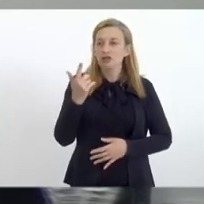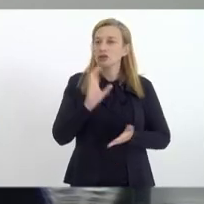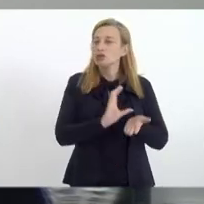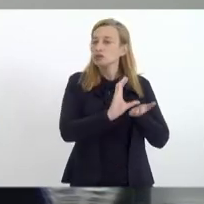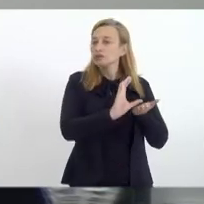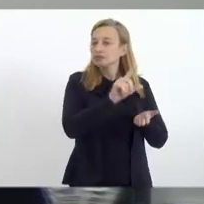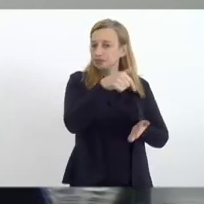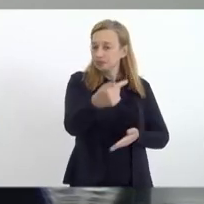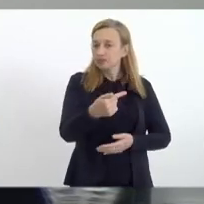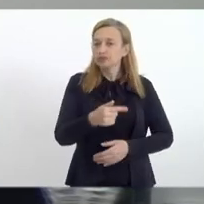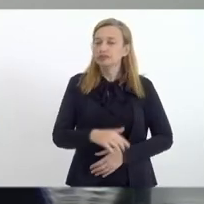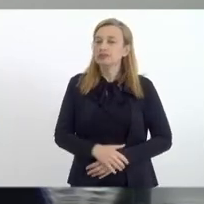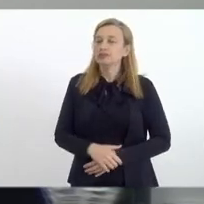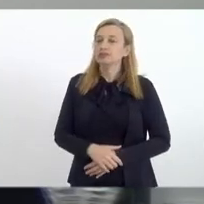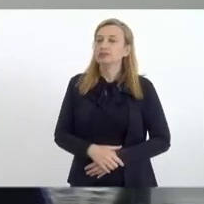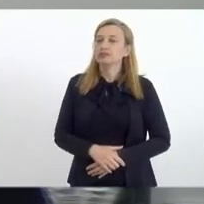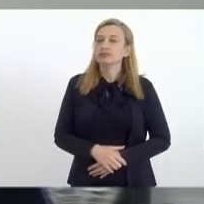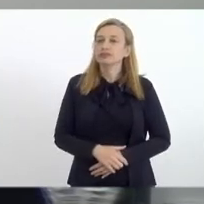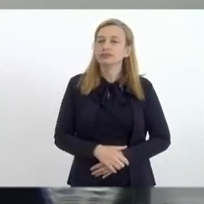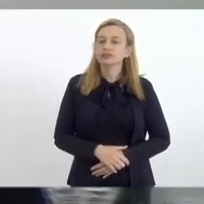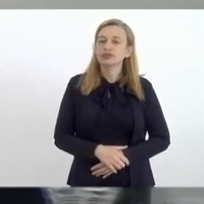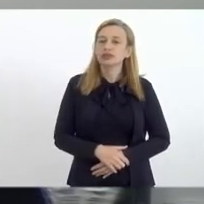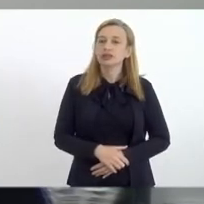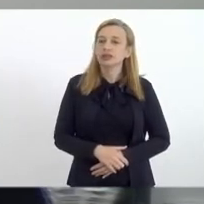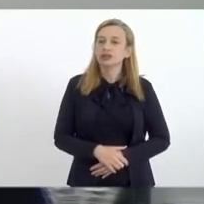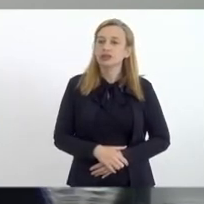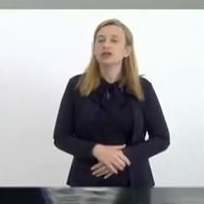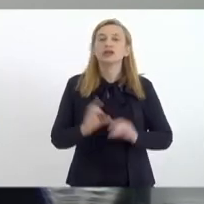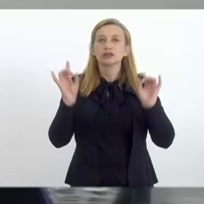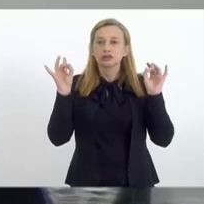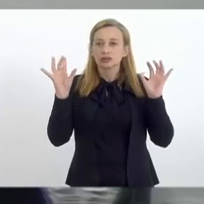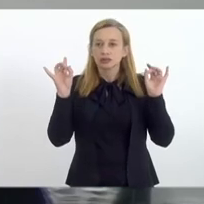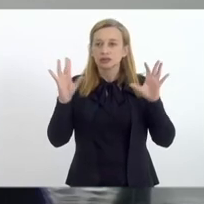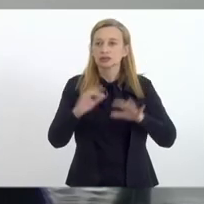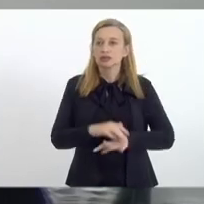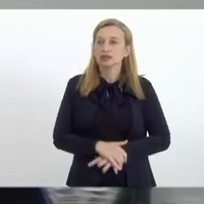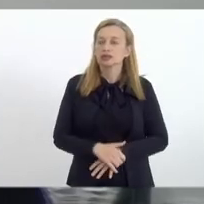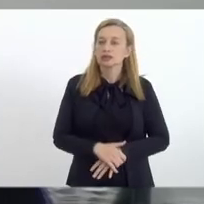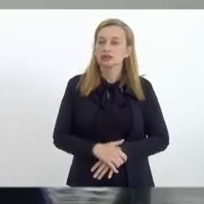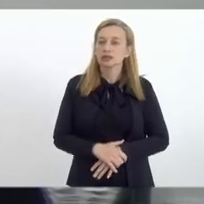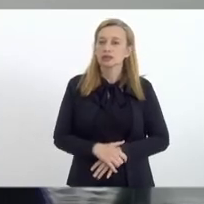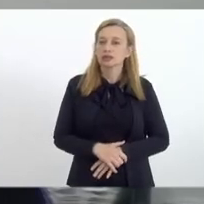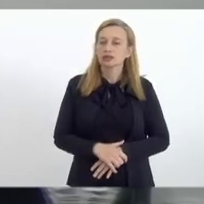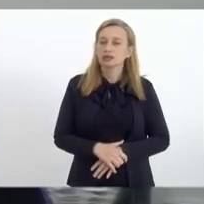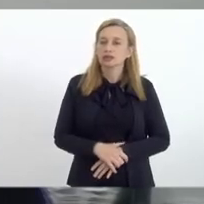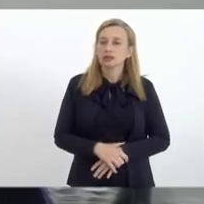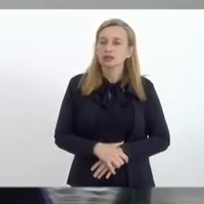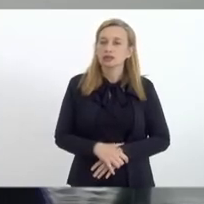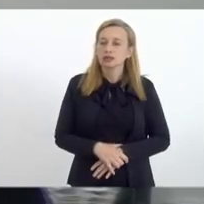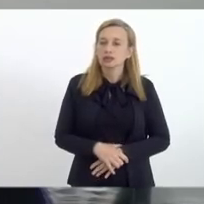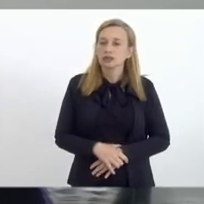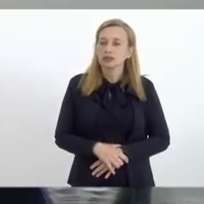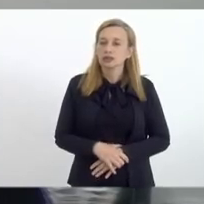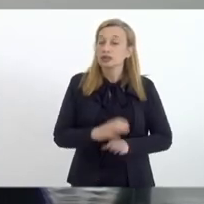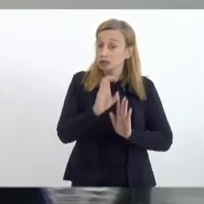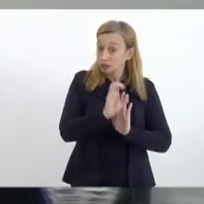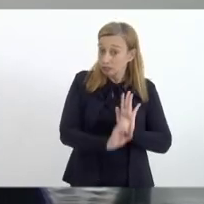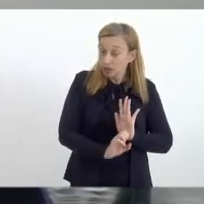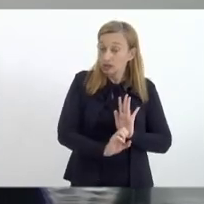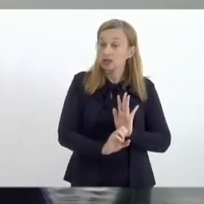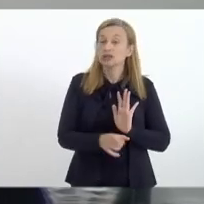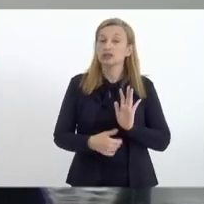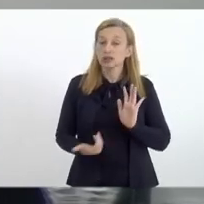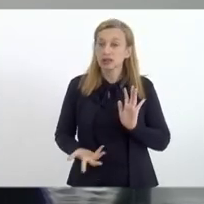humanos lá o impacto dessas medidas, em especial considerando as emendas, né, que venham